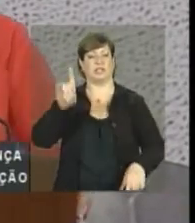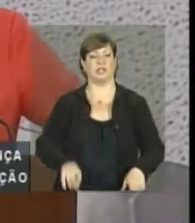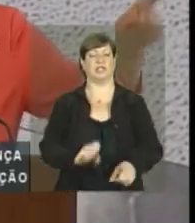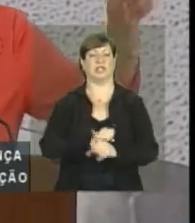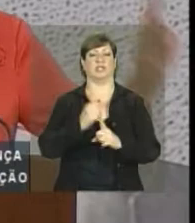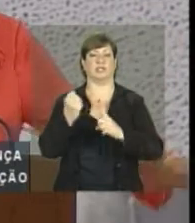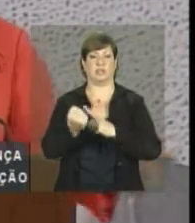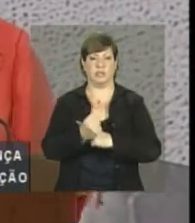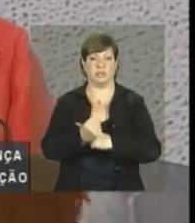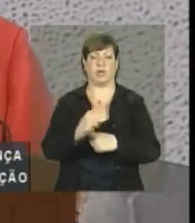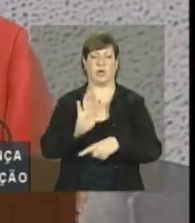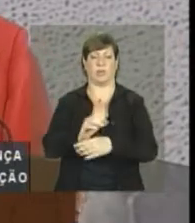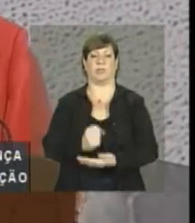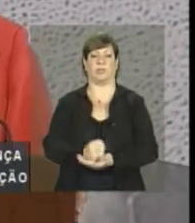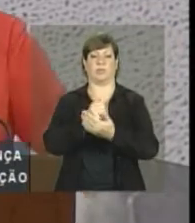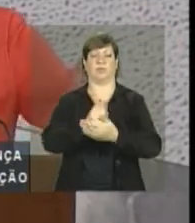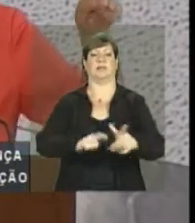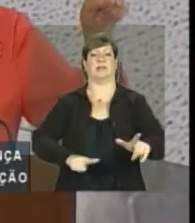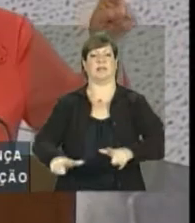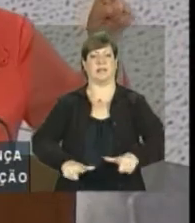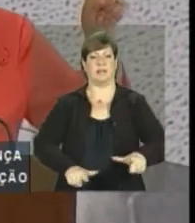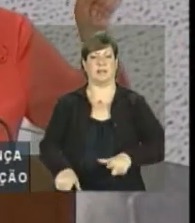sociais, proteção ao trabalho,